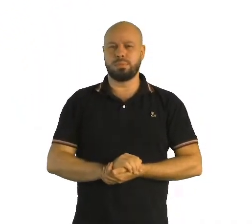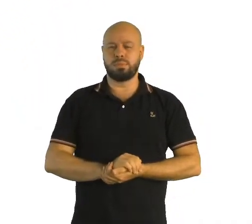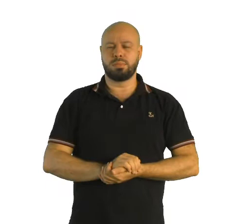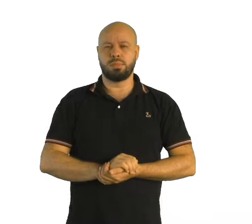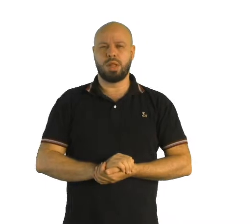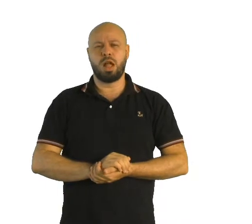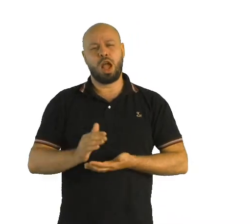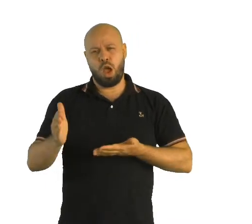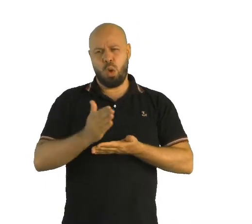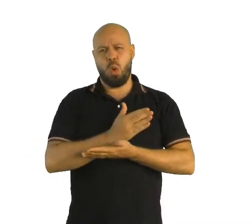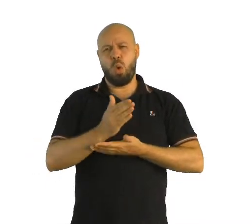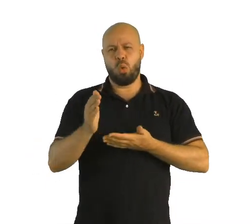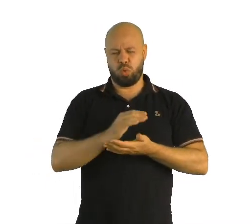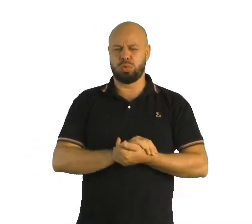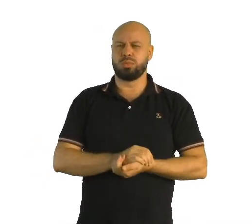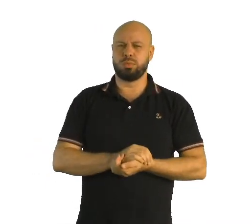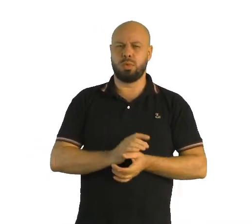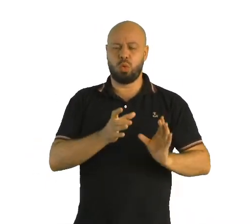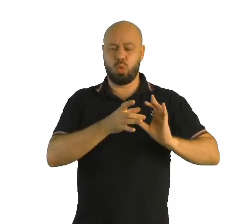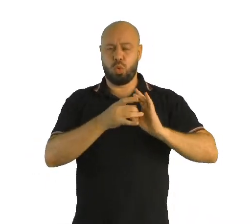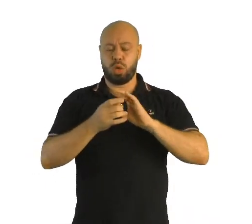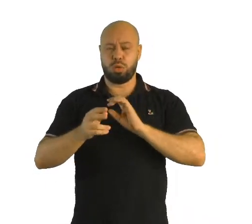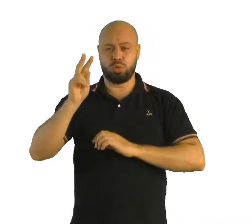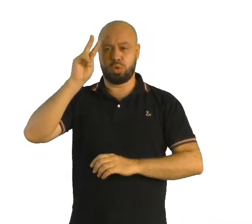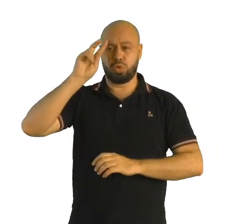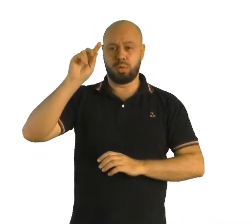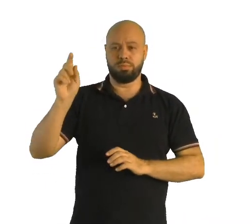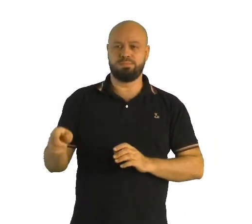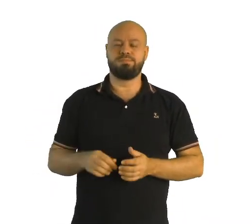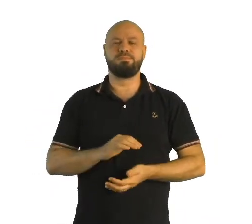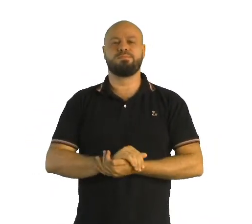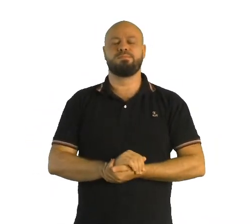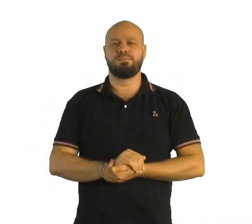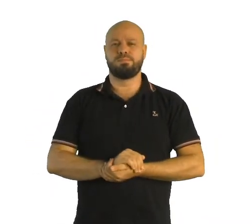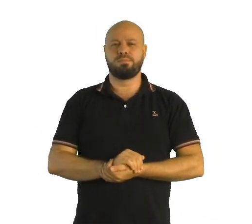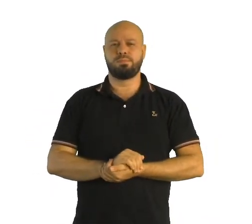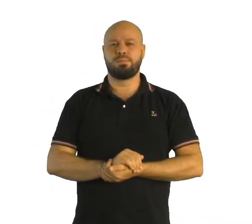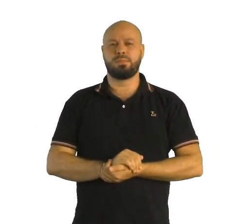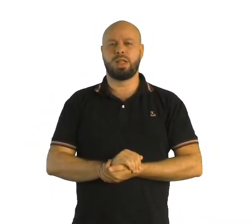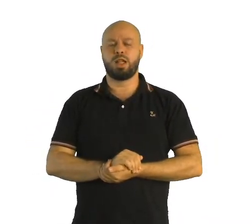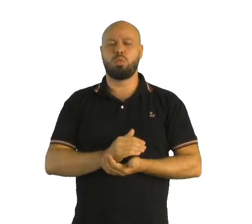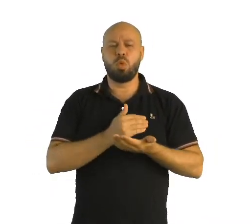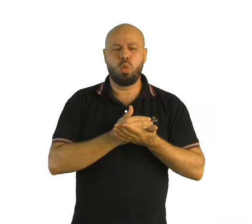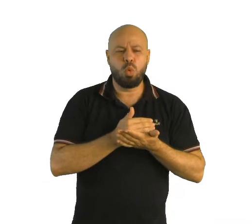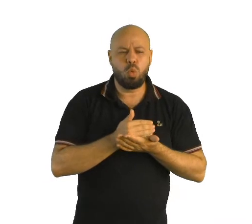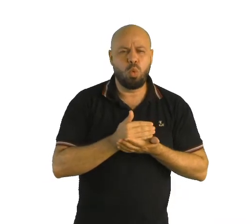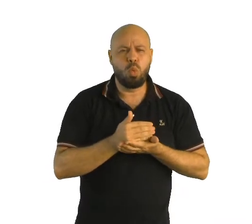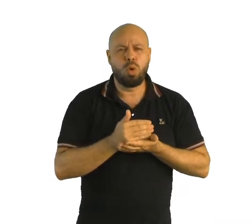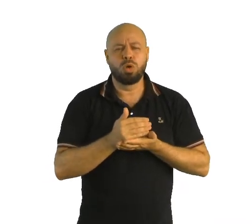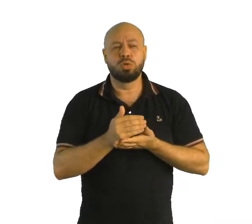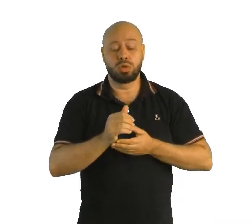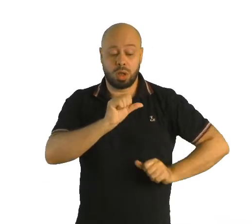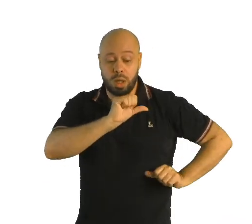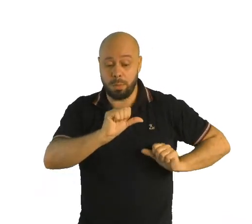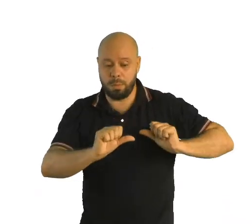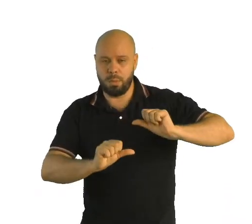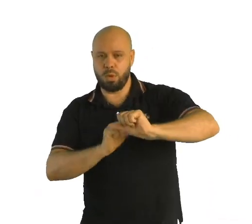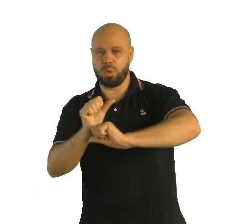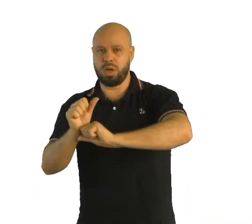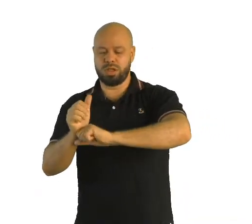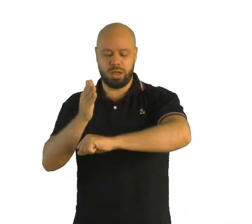alguns contextos históricos. Bom, o Renascimento, ele surgiu num período de transição,